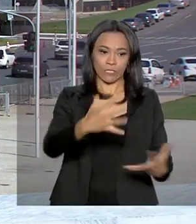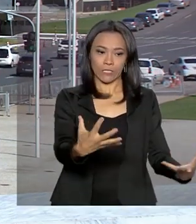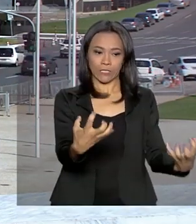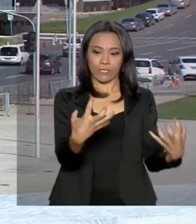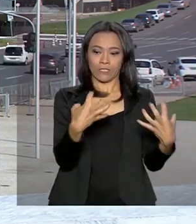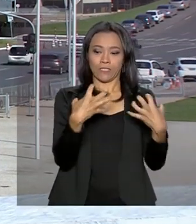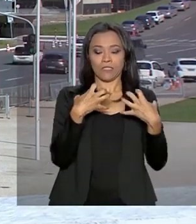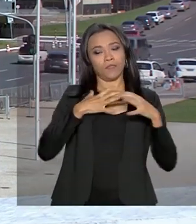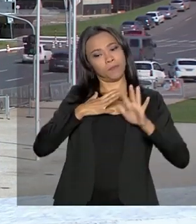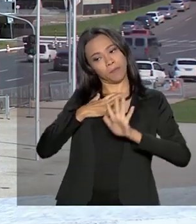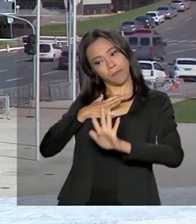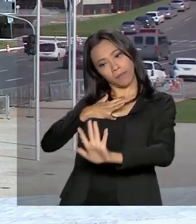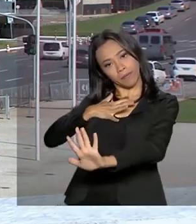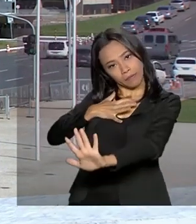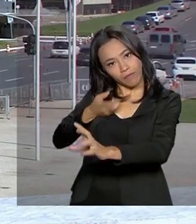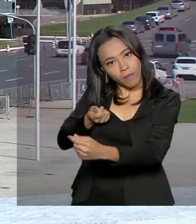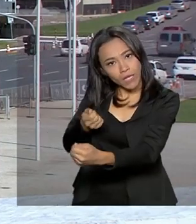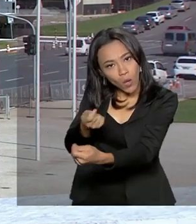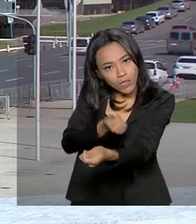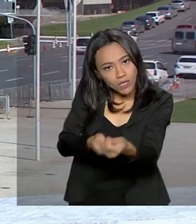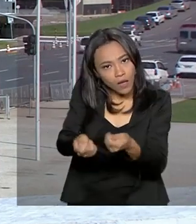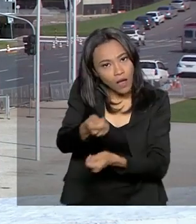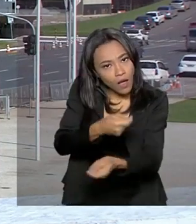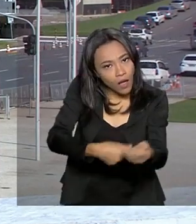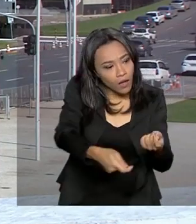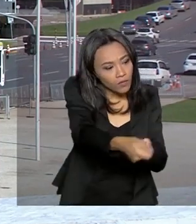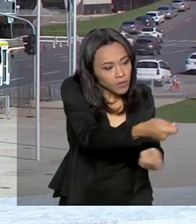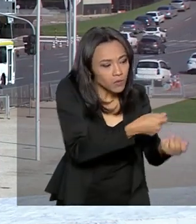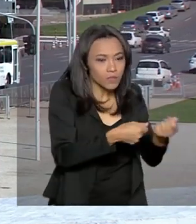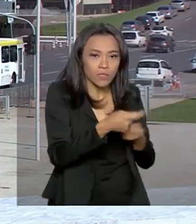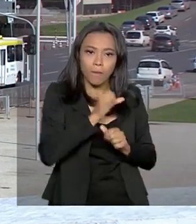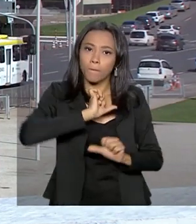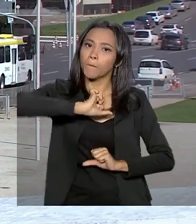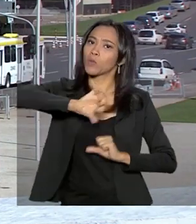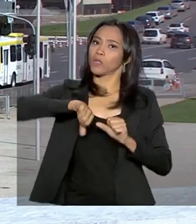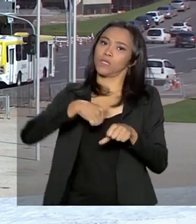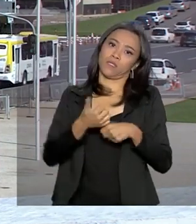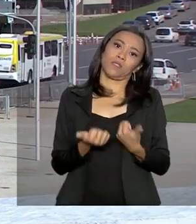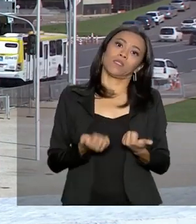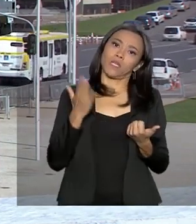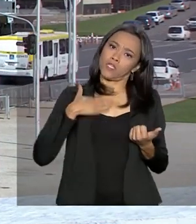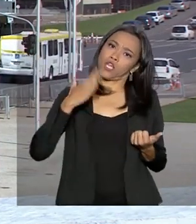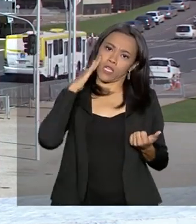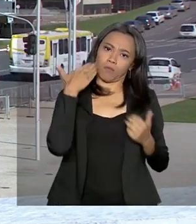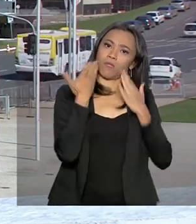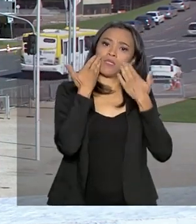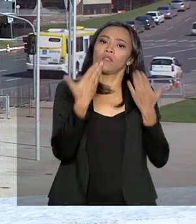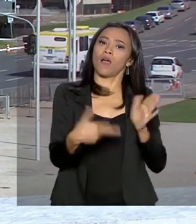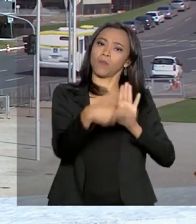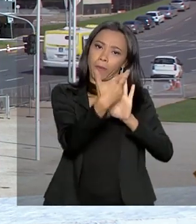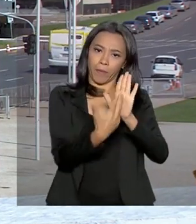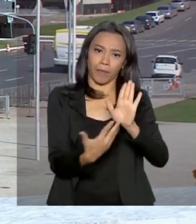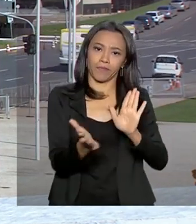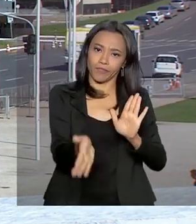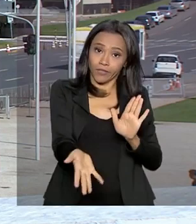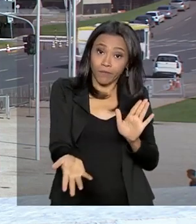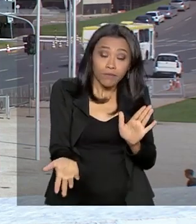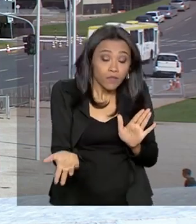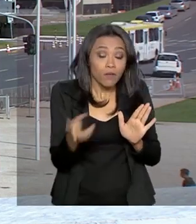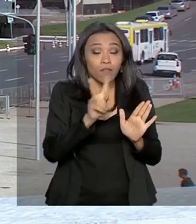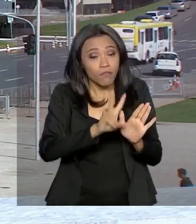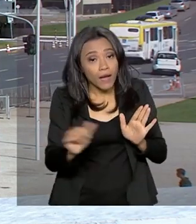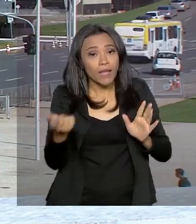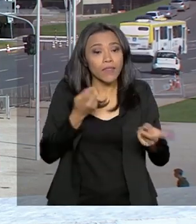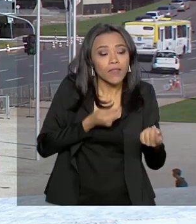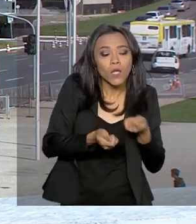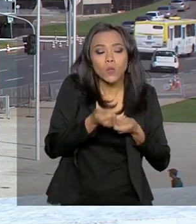prometeu negociar ali com os líderes parlamentares, né, possíveis mudanças no parecer que ele já apresentou. E aí devem entrar nessa negociação aí